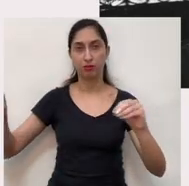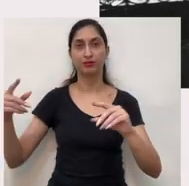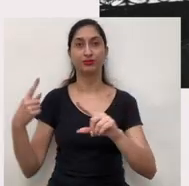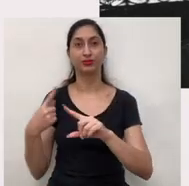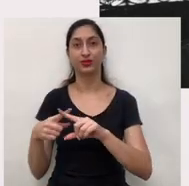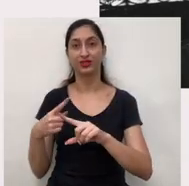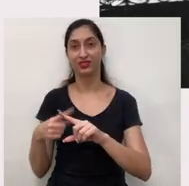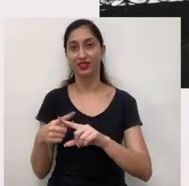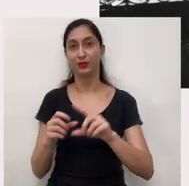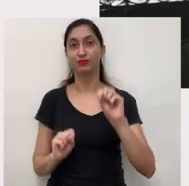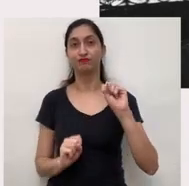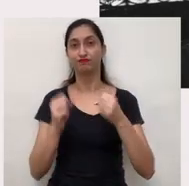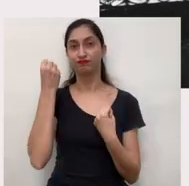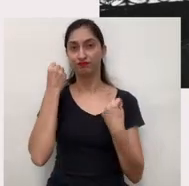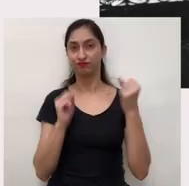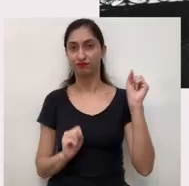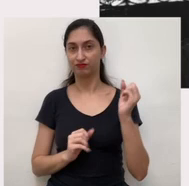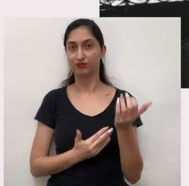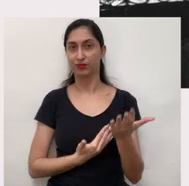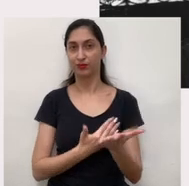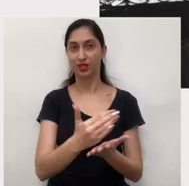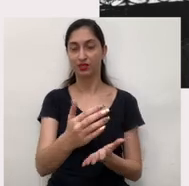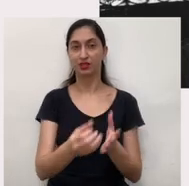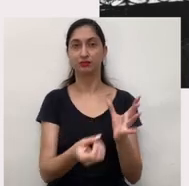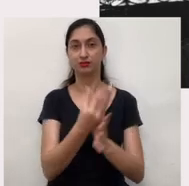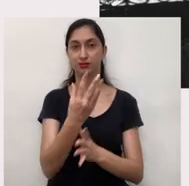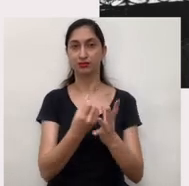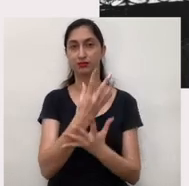da industrialização. E também